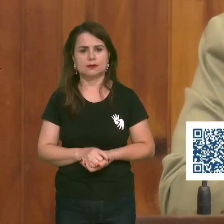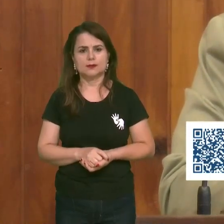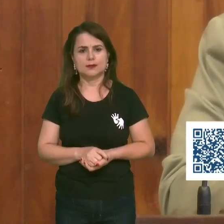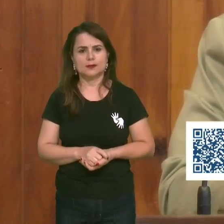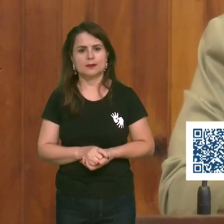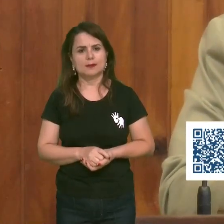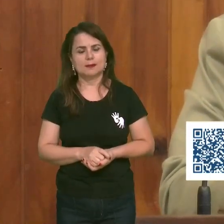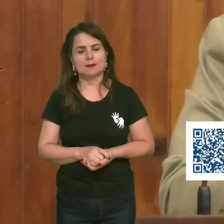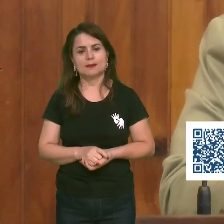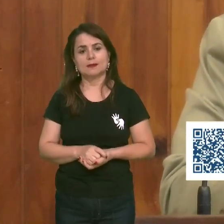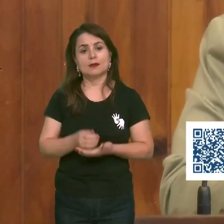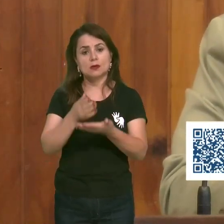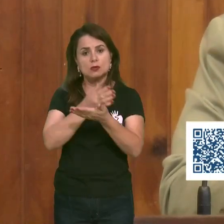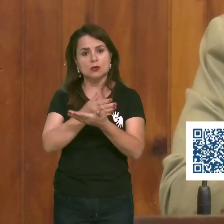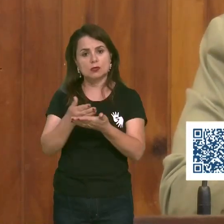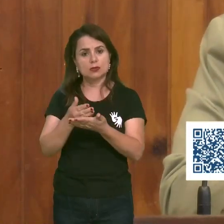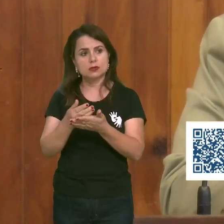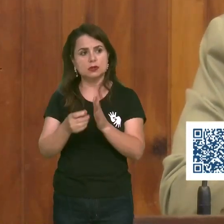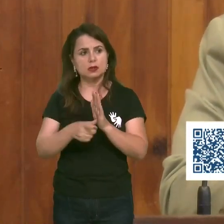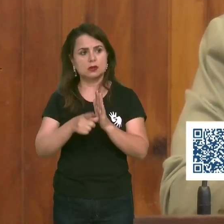Antes de iniciar